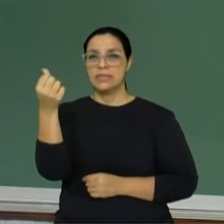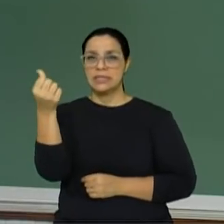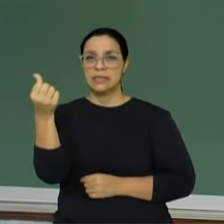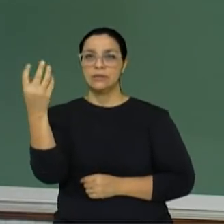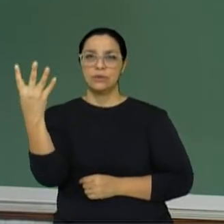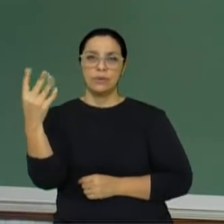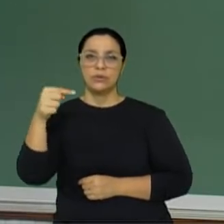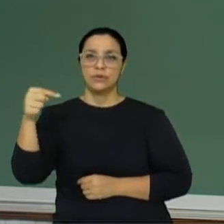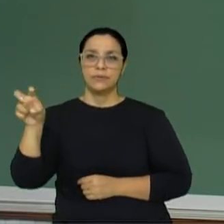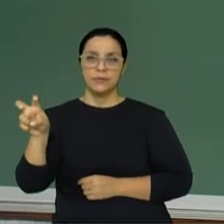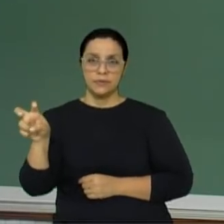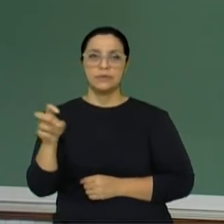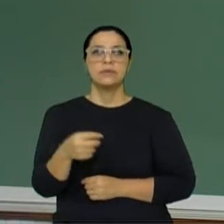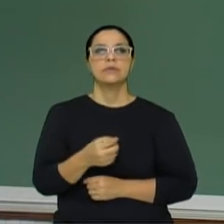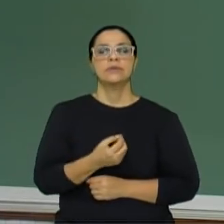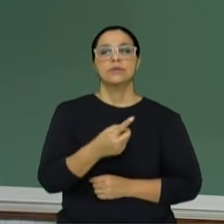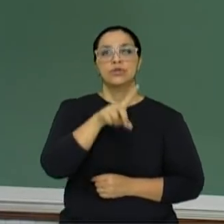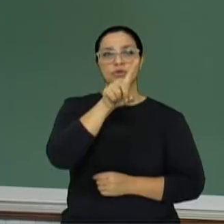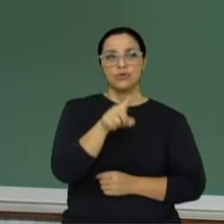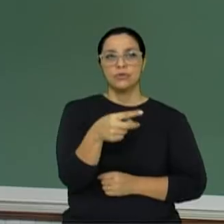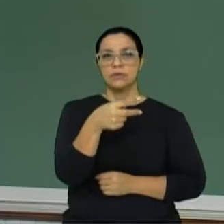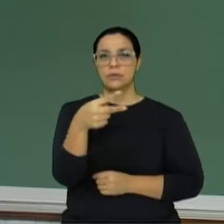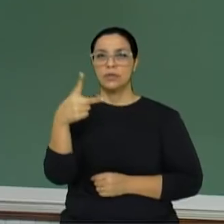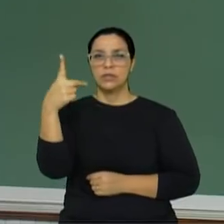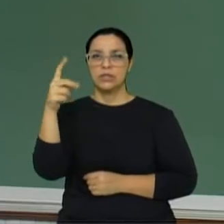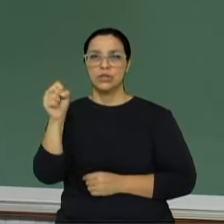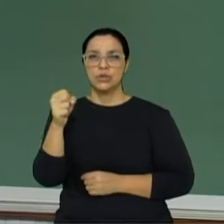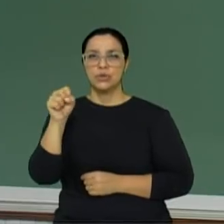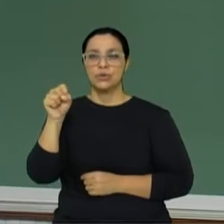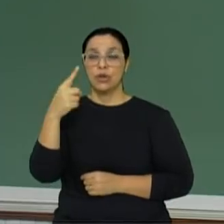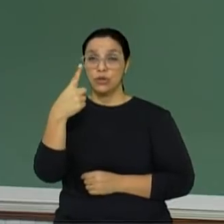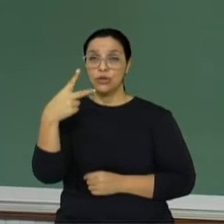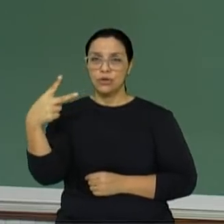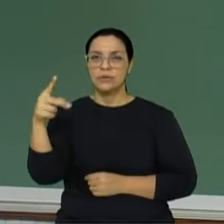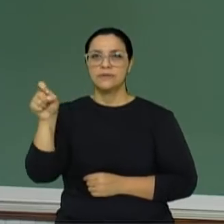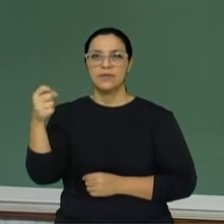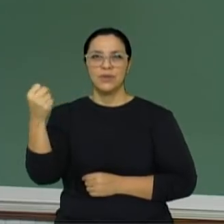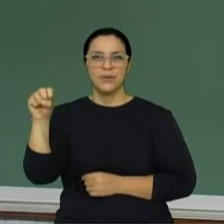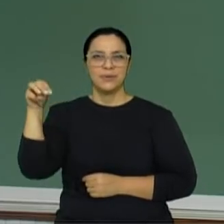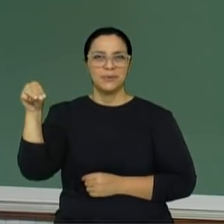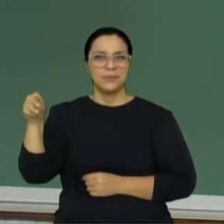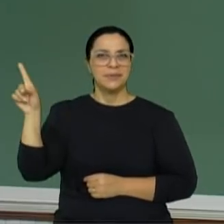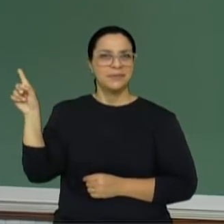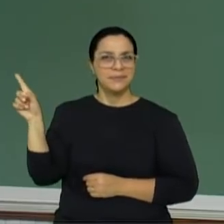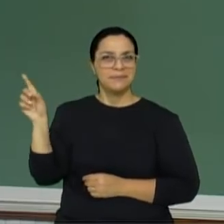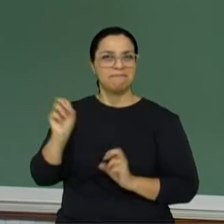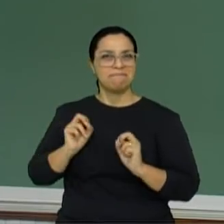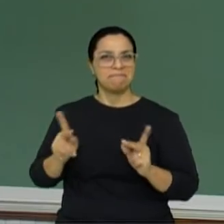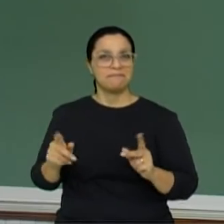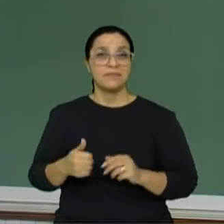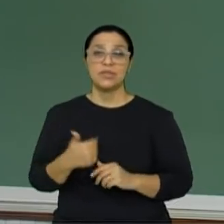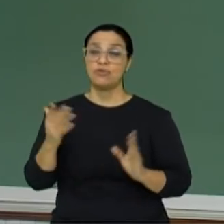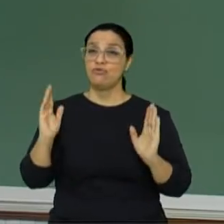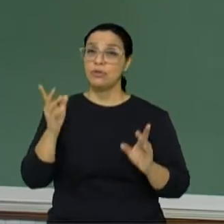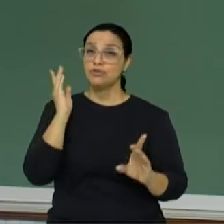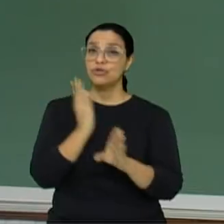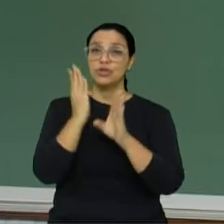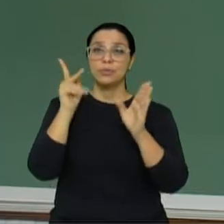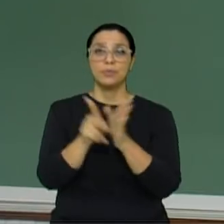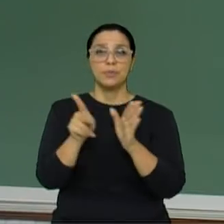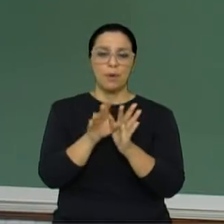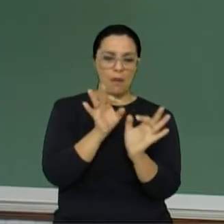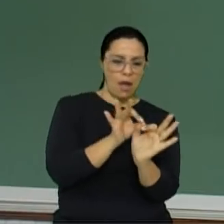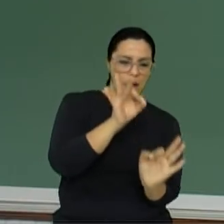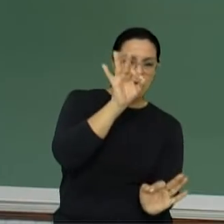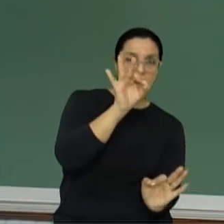dá 64, 64 divididos por 5 é 12,8, ok? Então, eu descobri que a